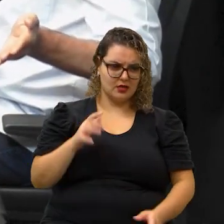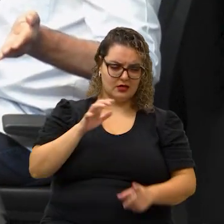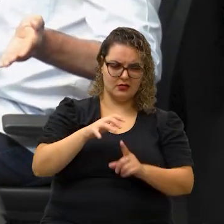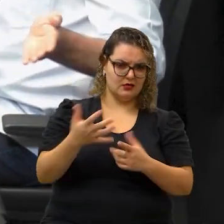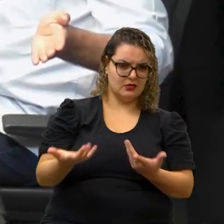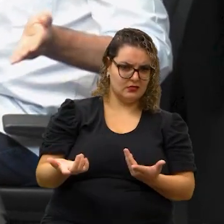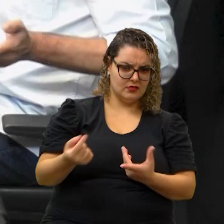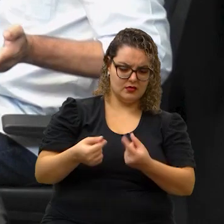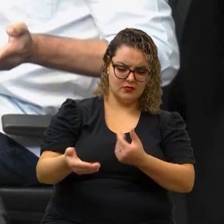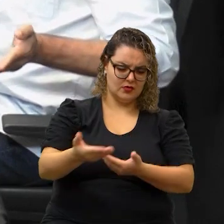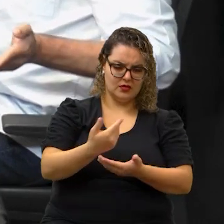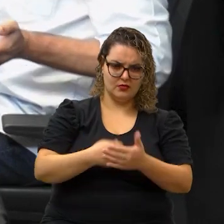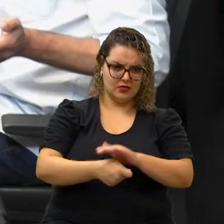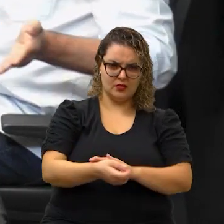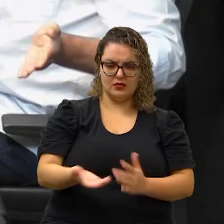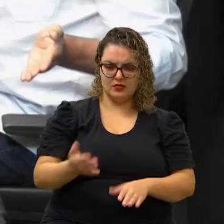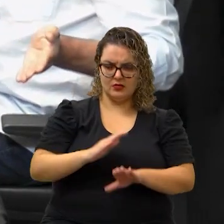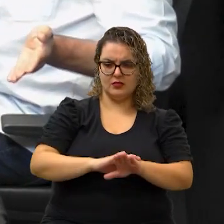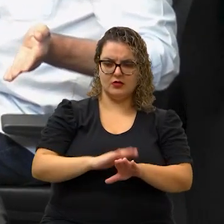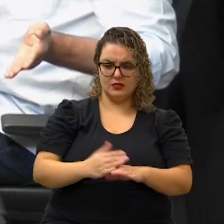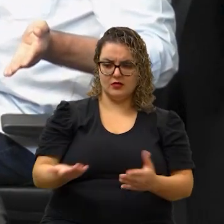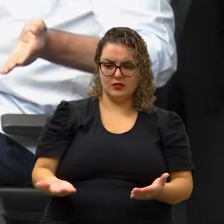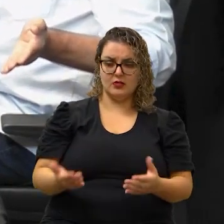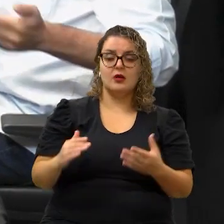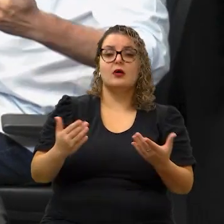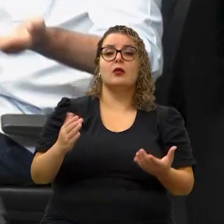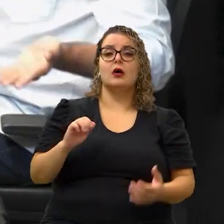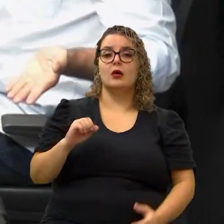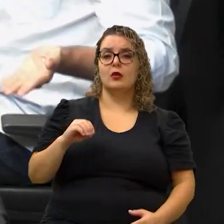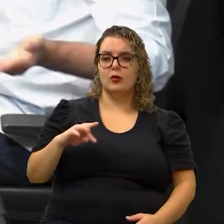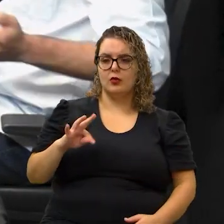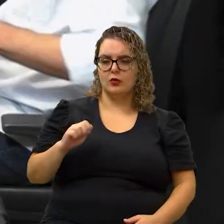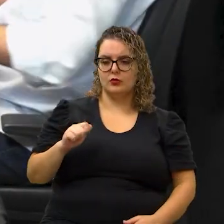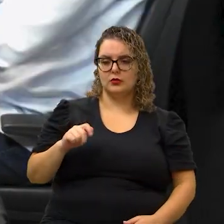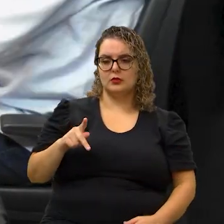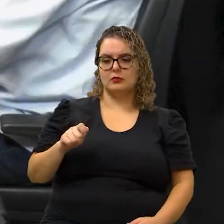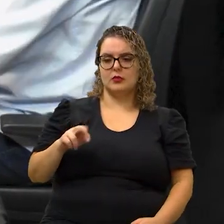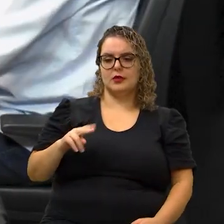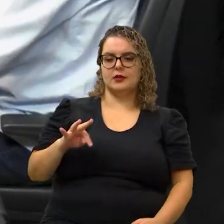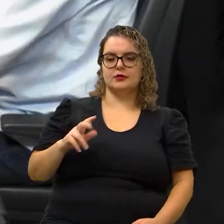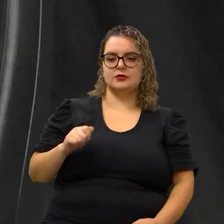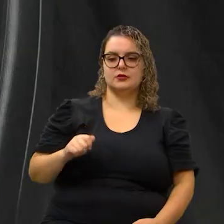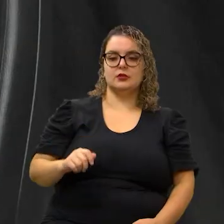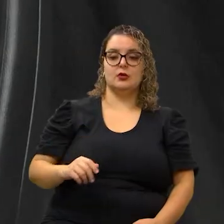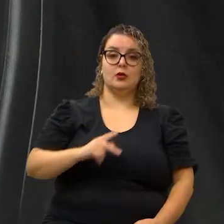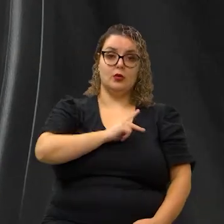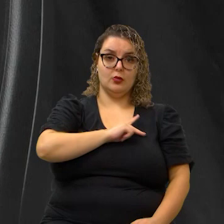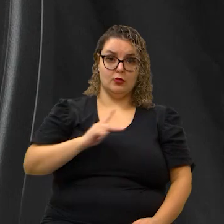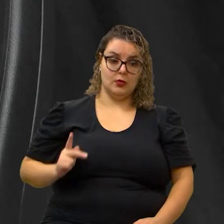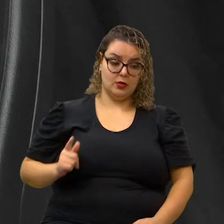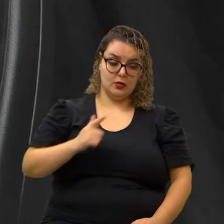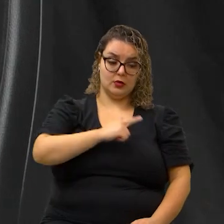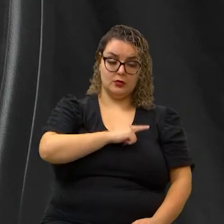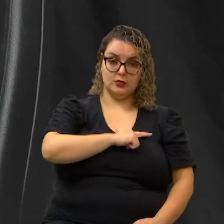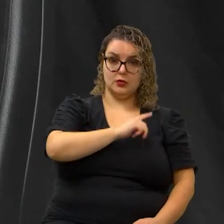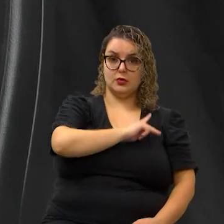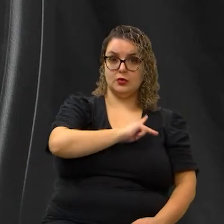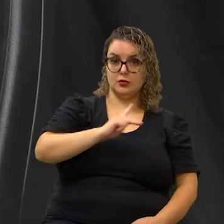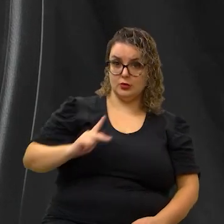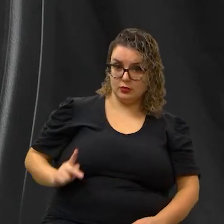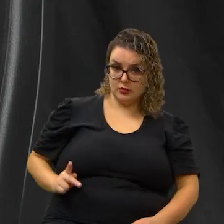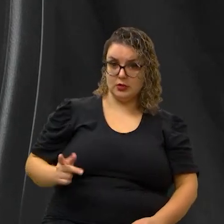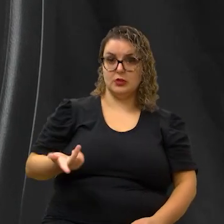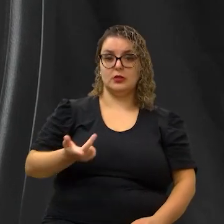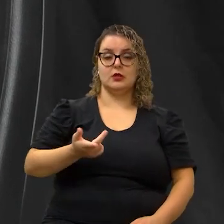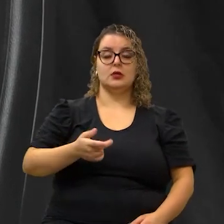renda, você quer interferir aqui na minha atividade, qual é a contrapartida? Então eu convenci o presidente da Ponte e o presidente do